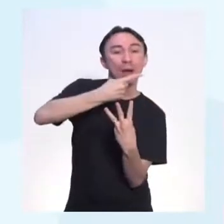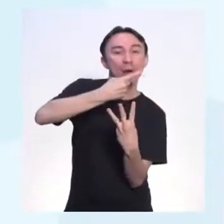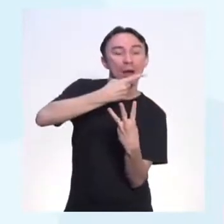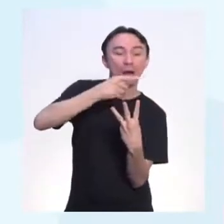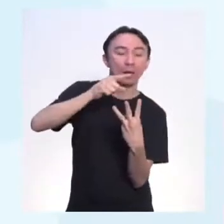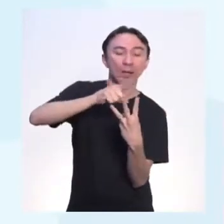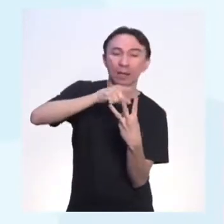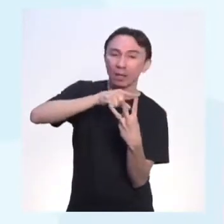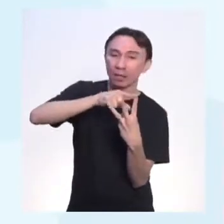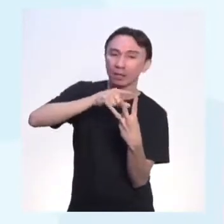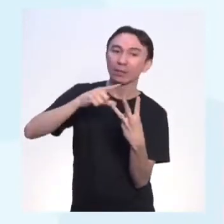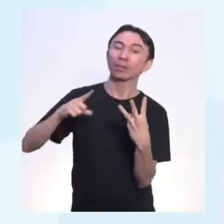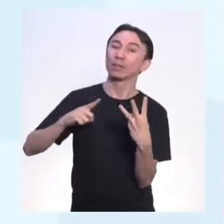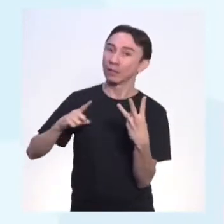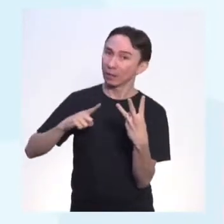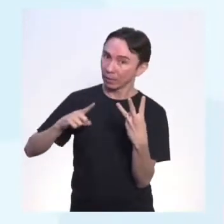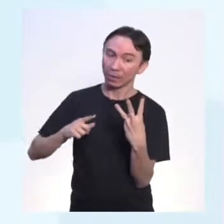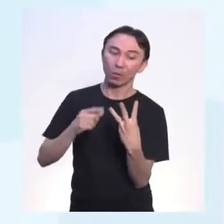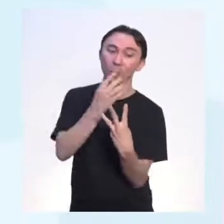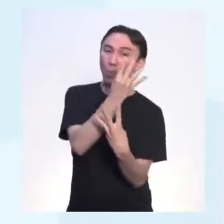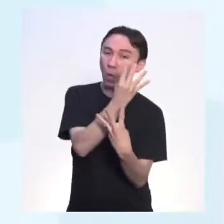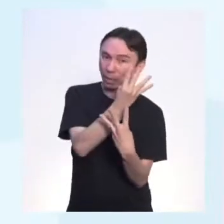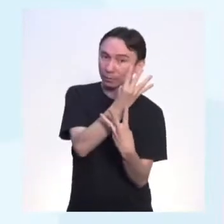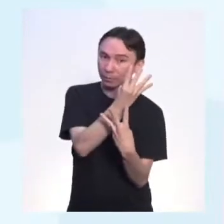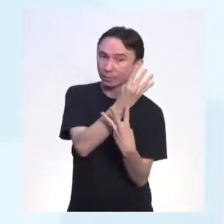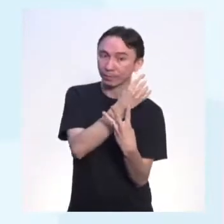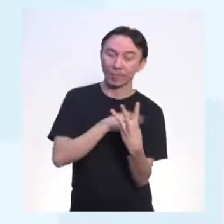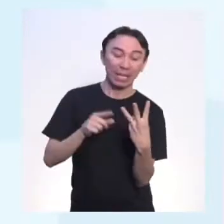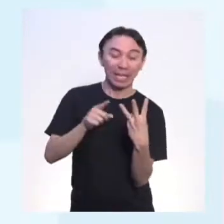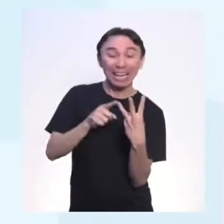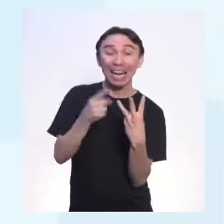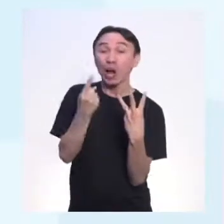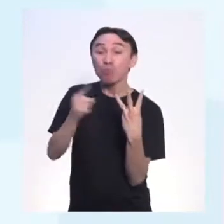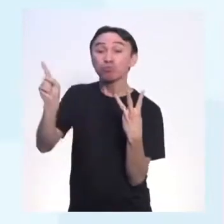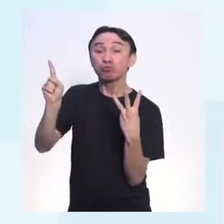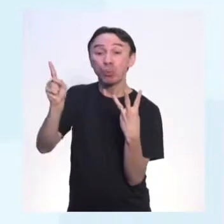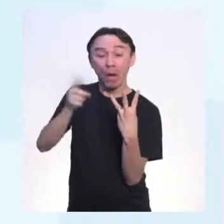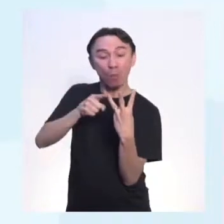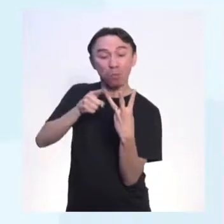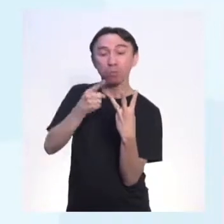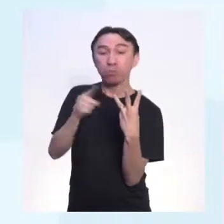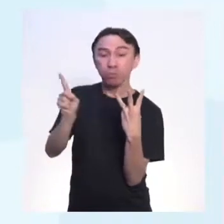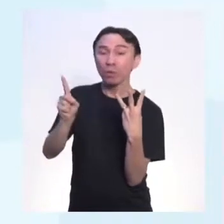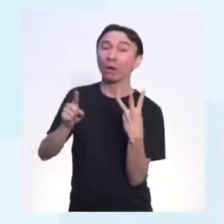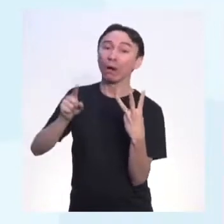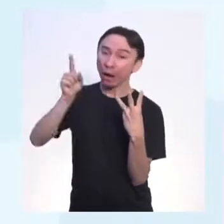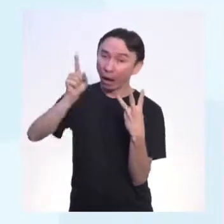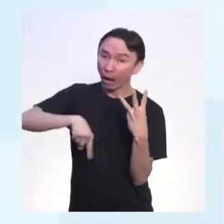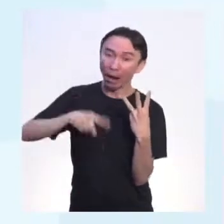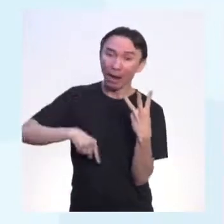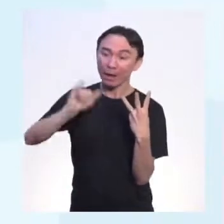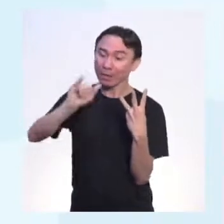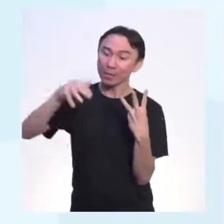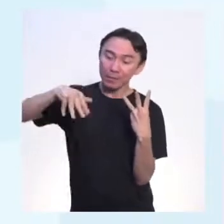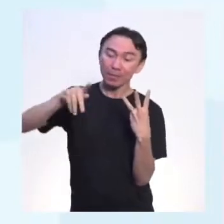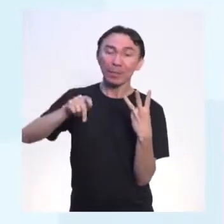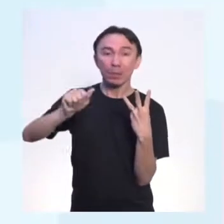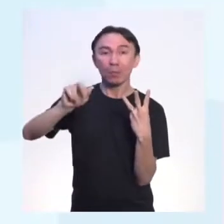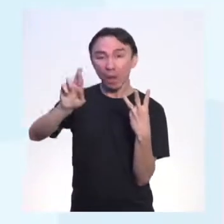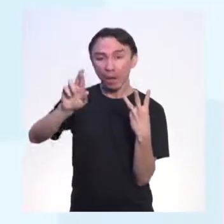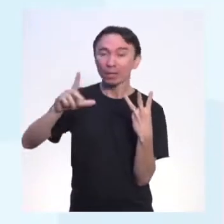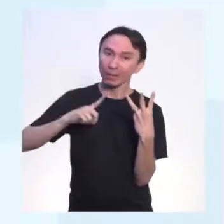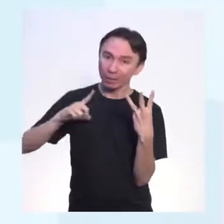com um par, eu tenho 4. Na última posição é ímpar, então eu tenho